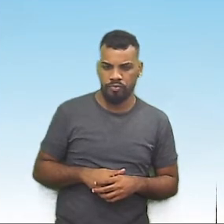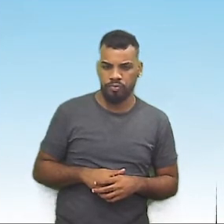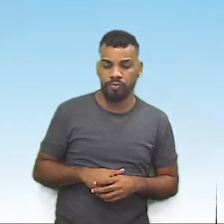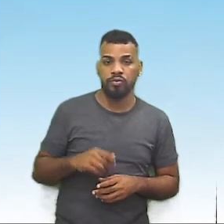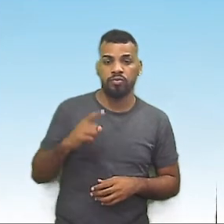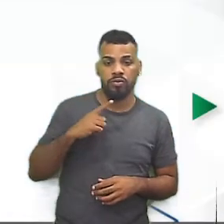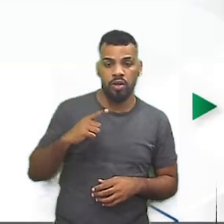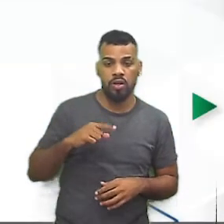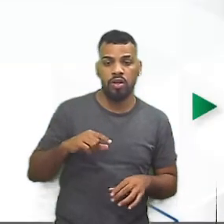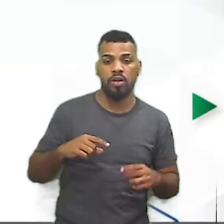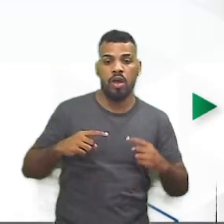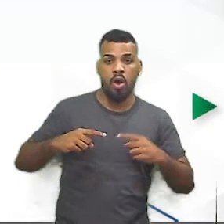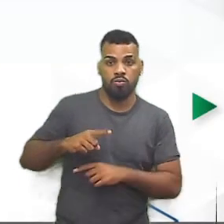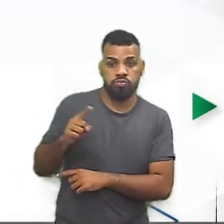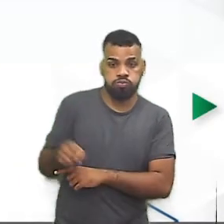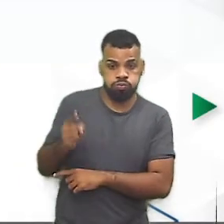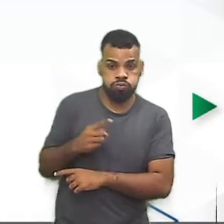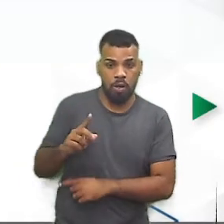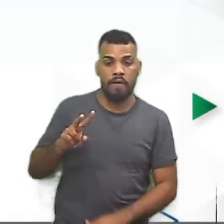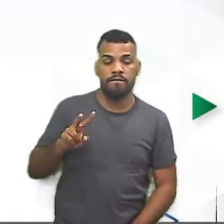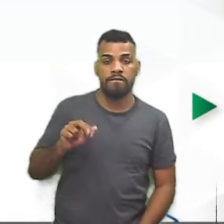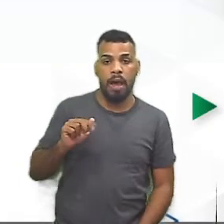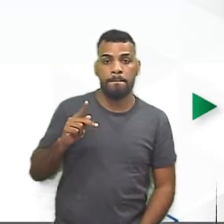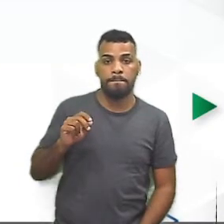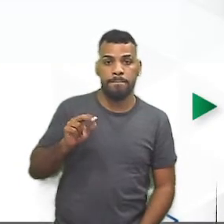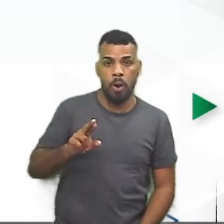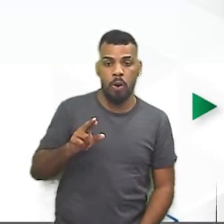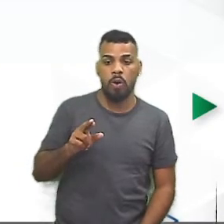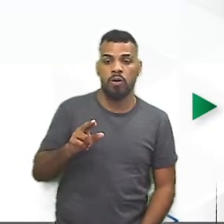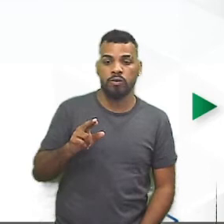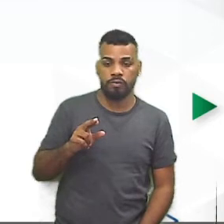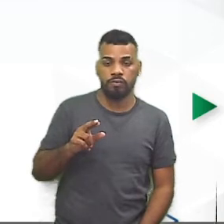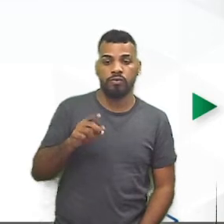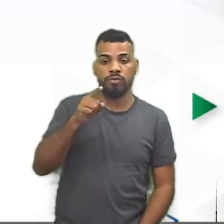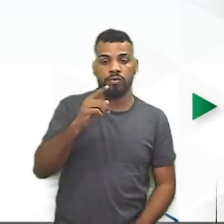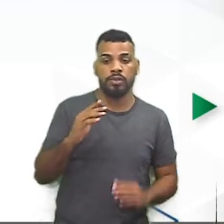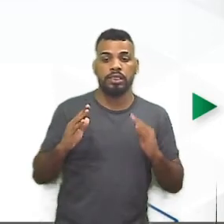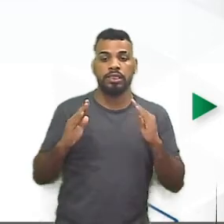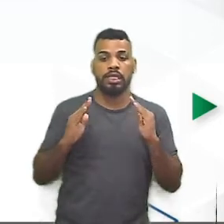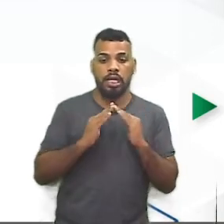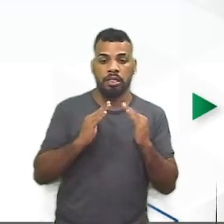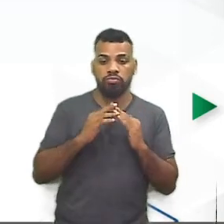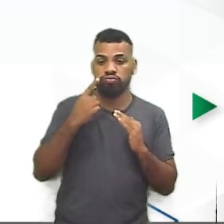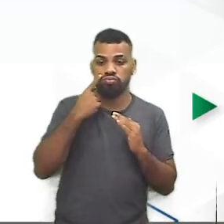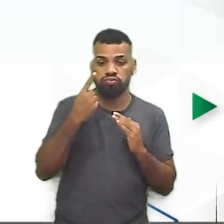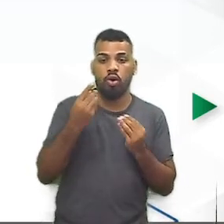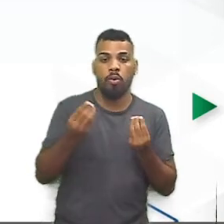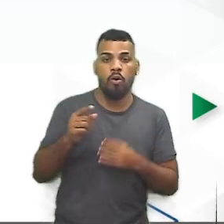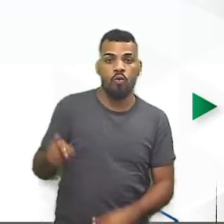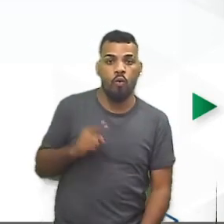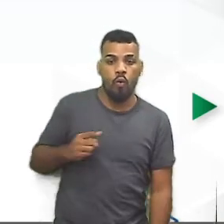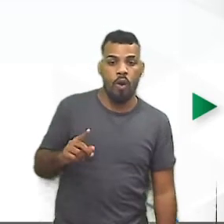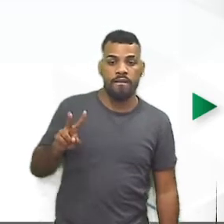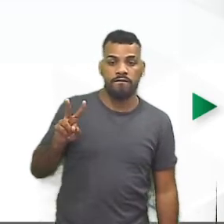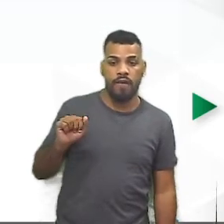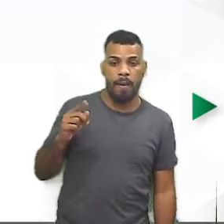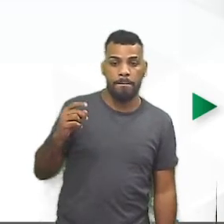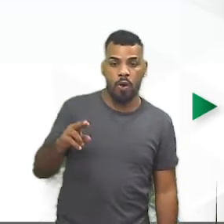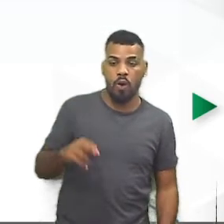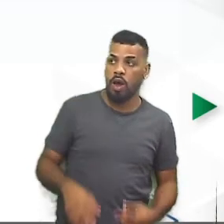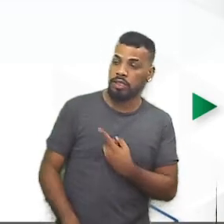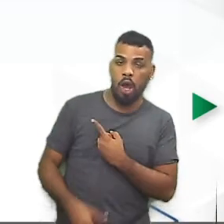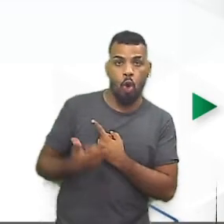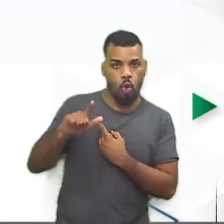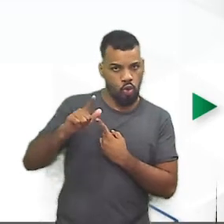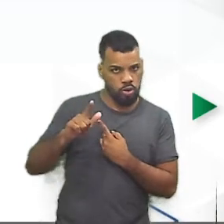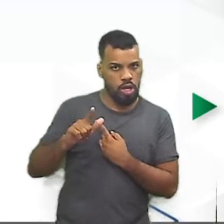tem aí a turbina a vapor para que você possa observar em casa o que é uma turbina a vapor. Temos também uma turbina